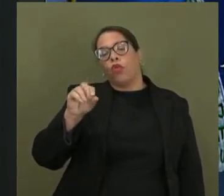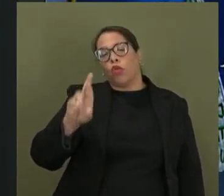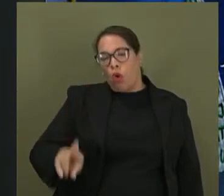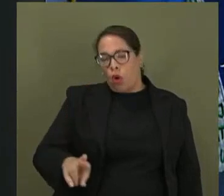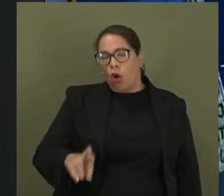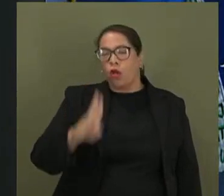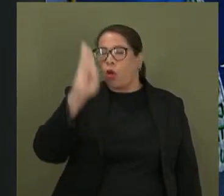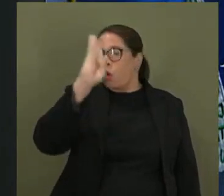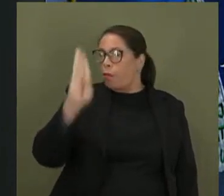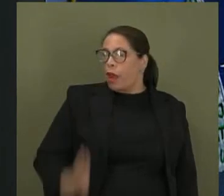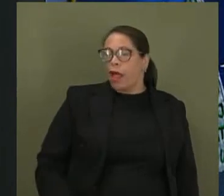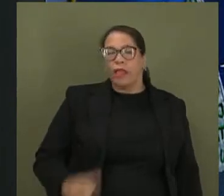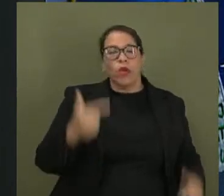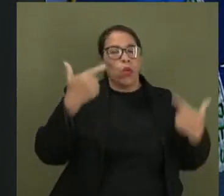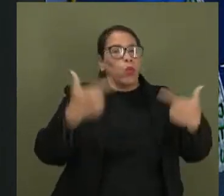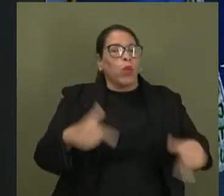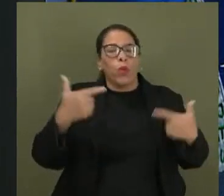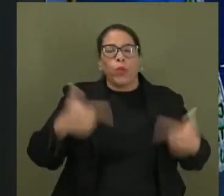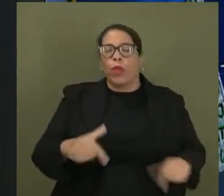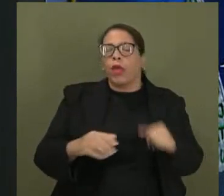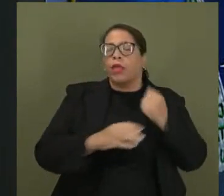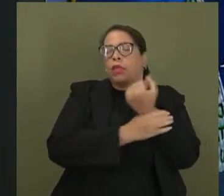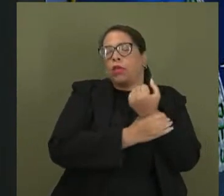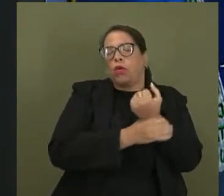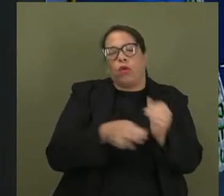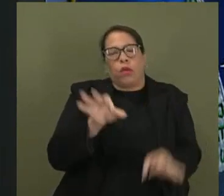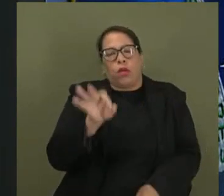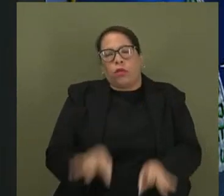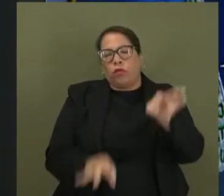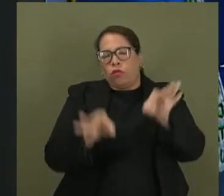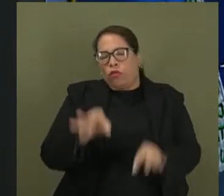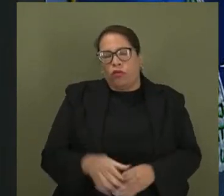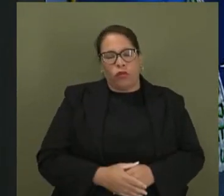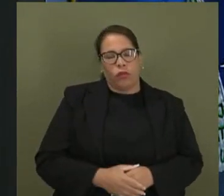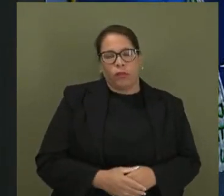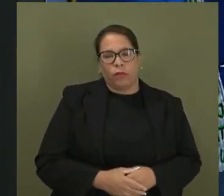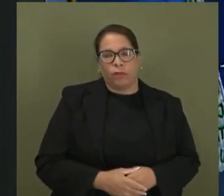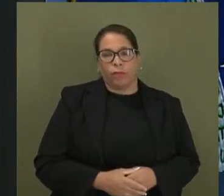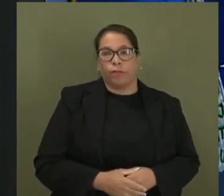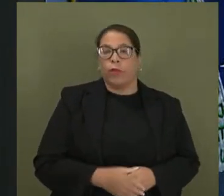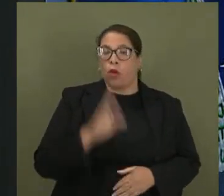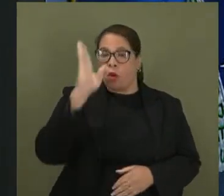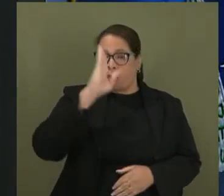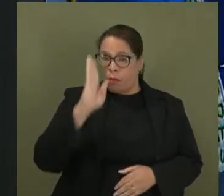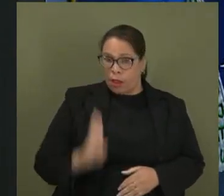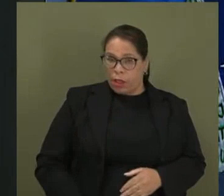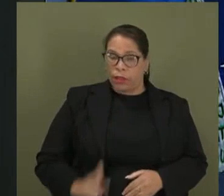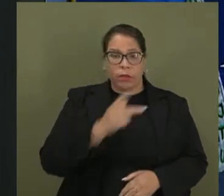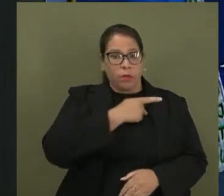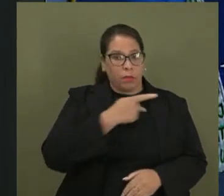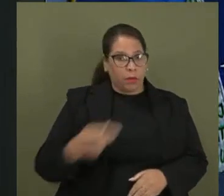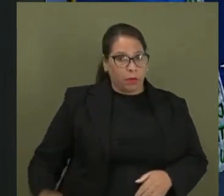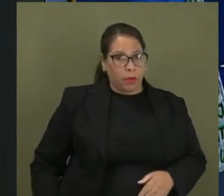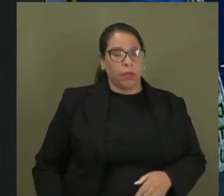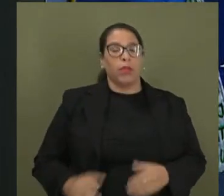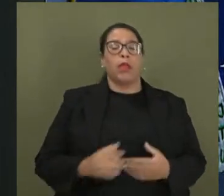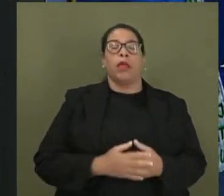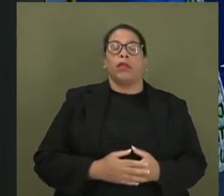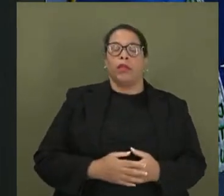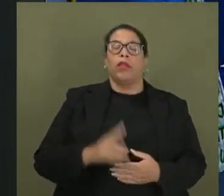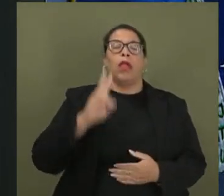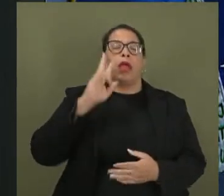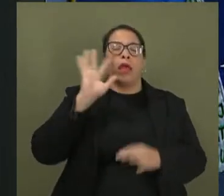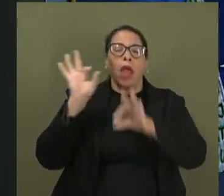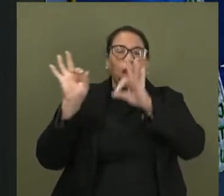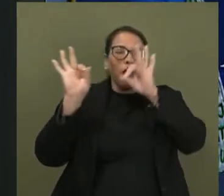uma insegurança jurídica sem precedentes na nossa história. O Brasil, senhor presidente, vem